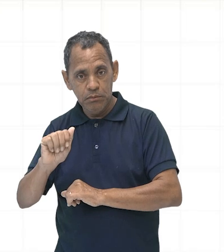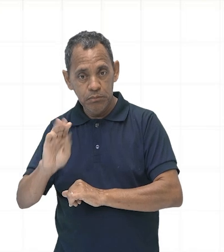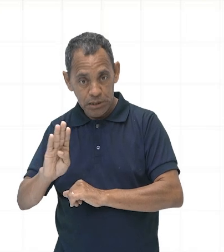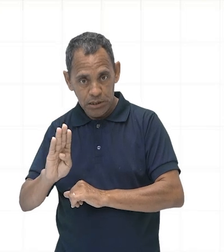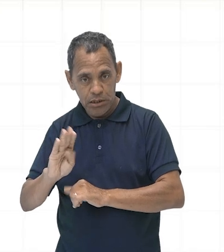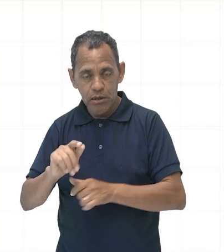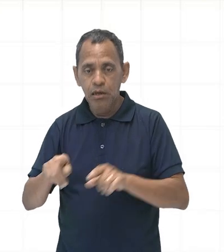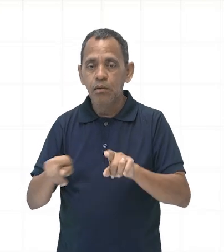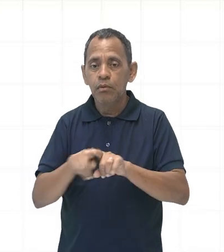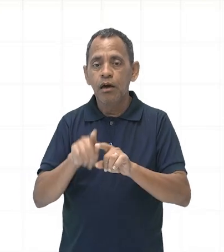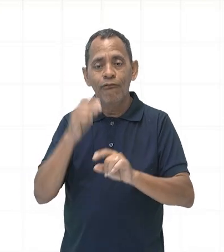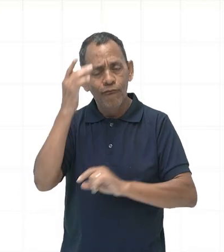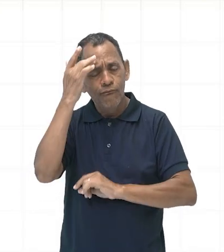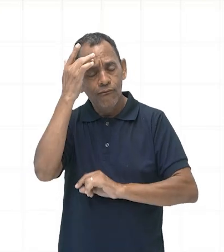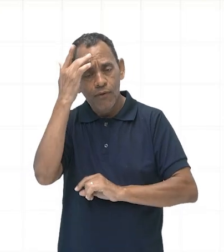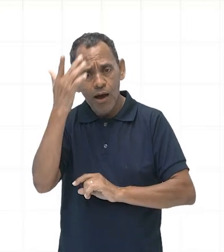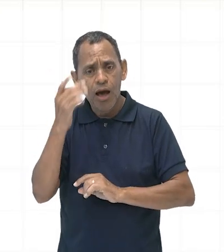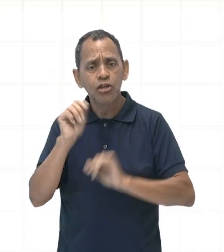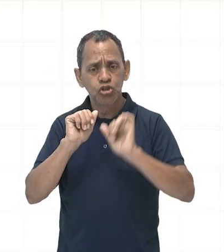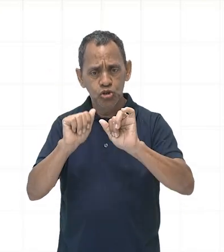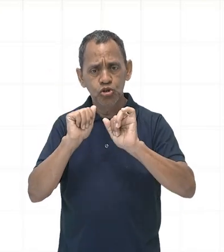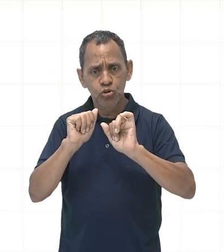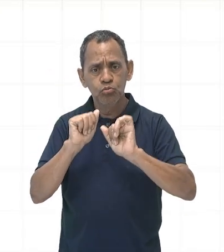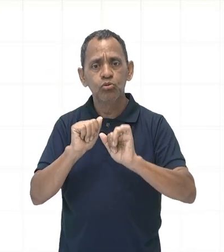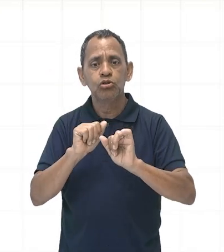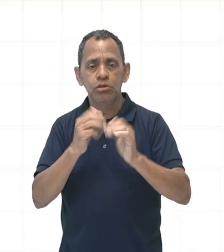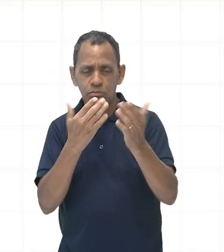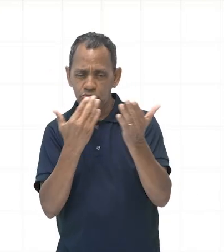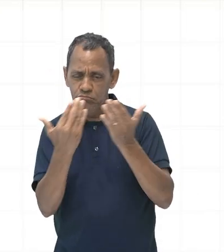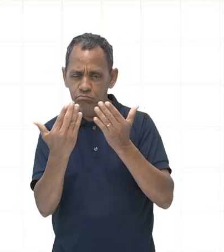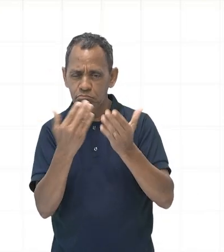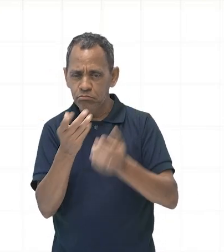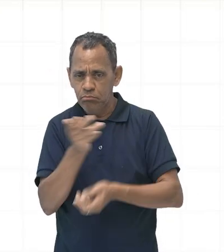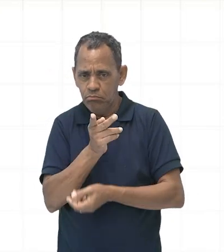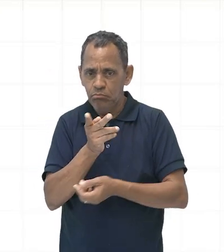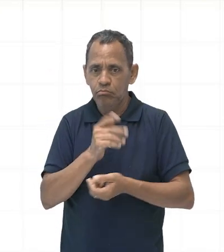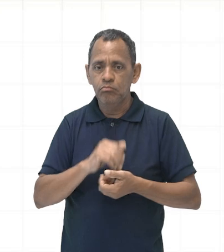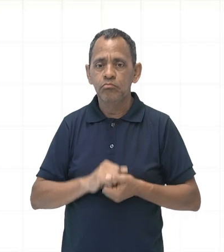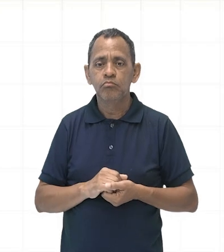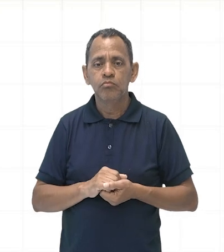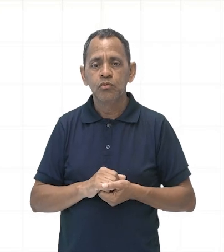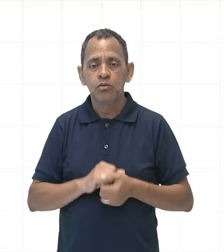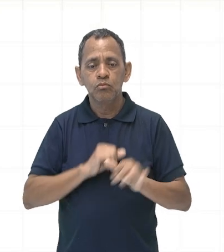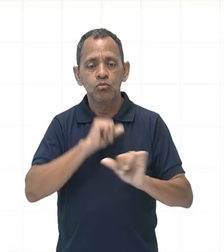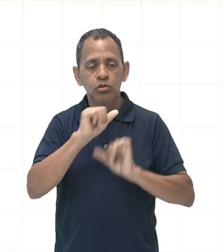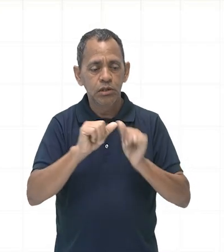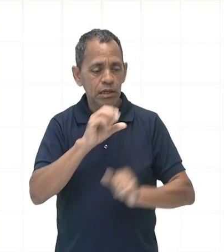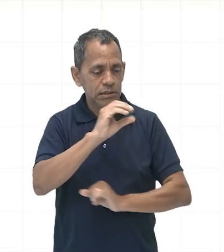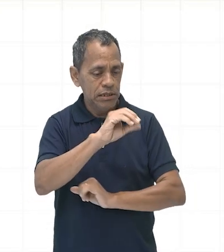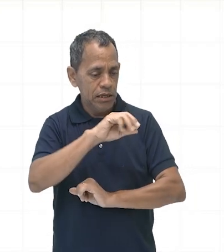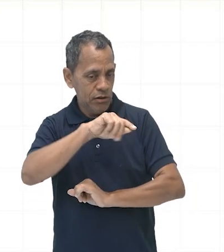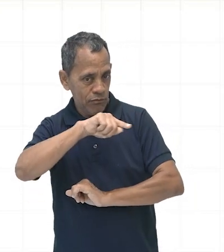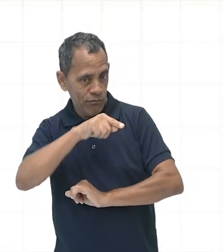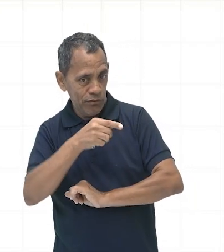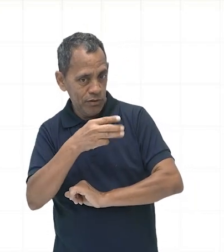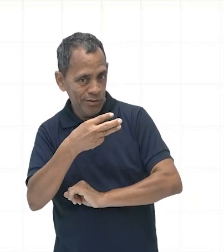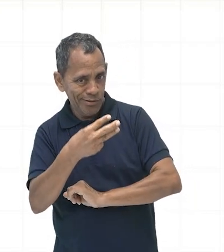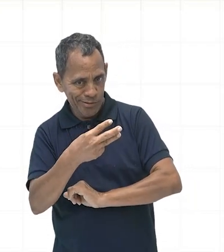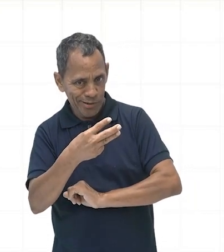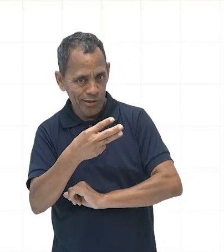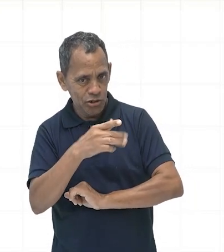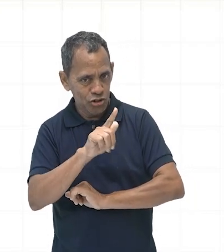ficar mais fácil e eu poder sim comparar. Então, eu quero transformar 0,3, que está